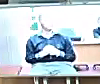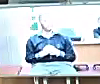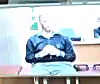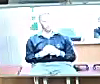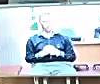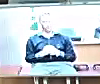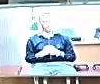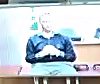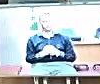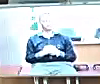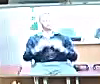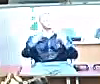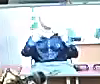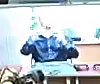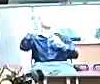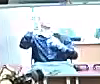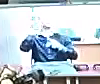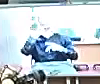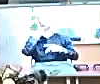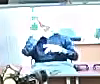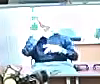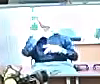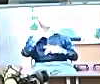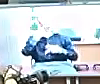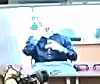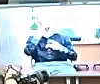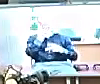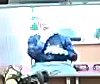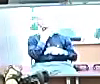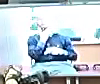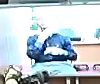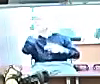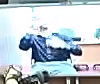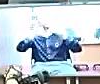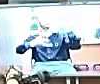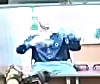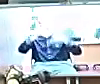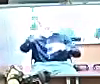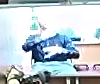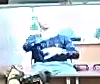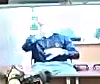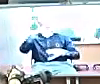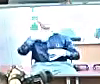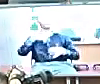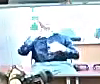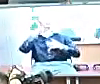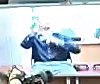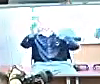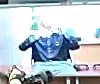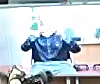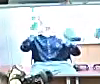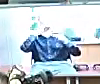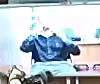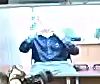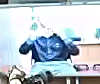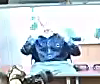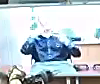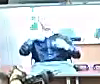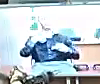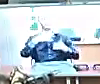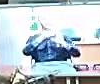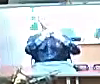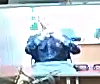alguém quer fazer uso da palavra gente o nome disso é a participação popular que aqui à